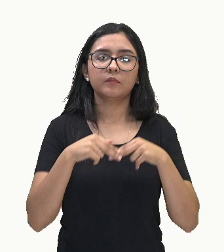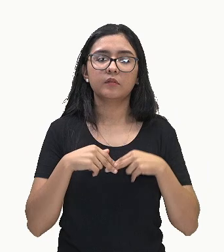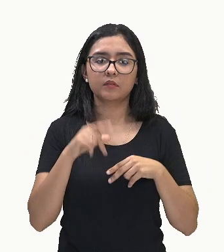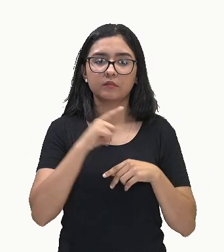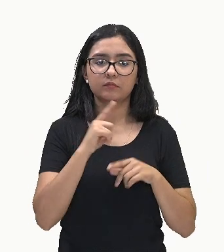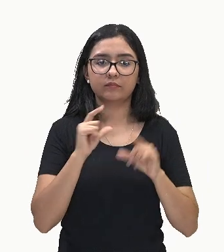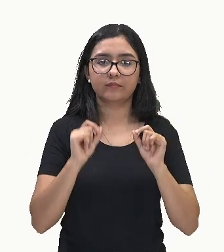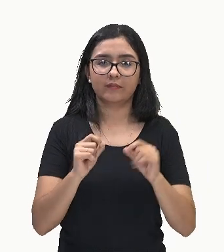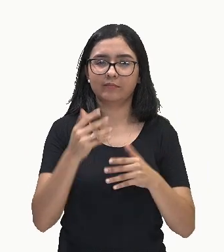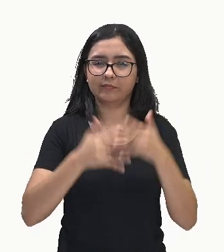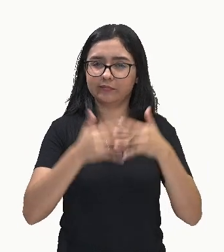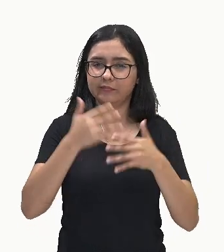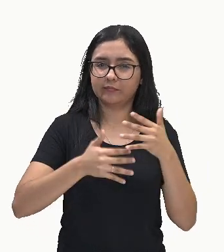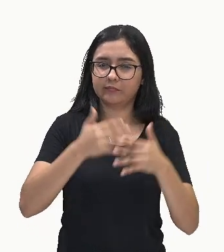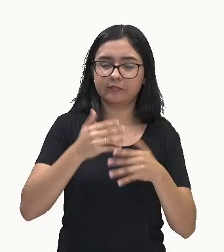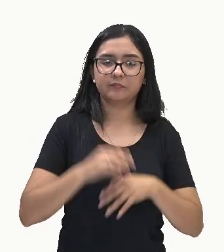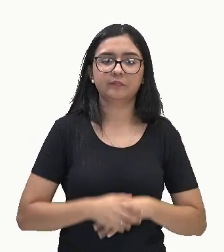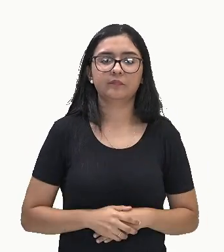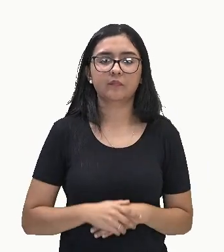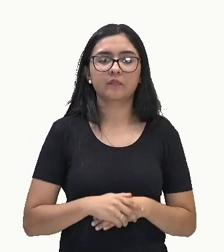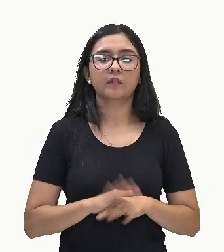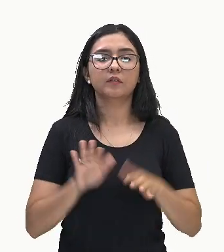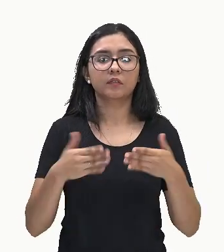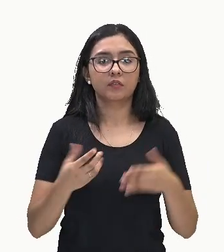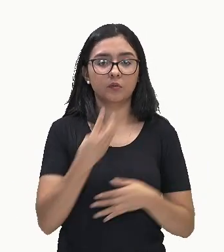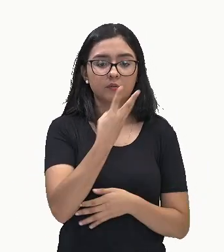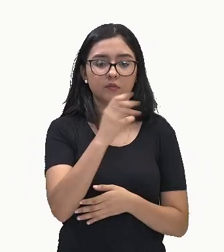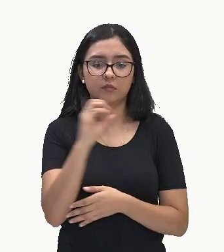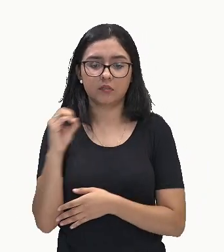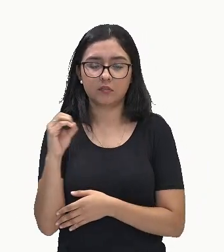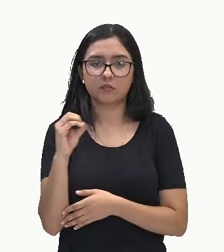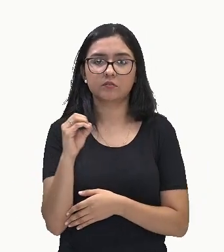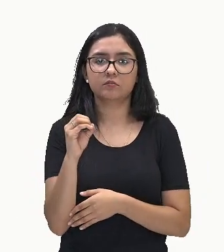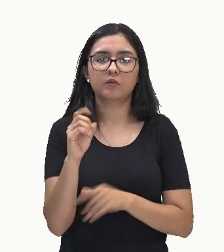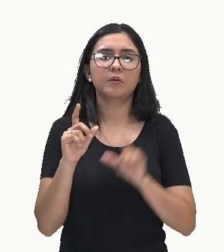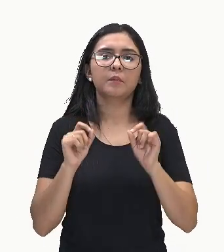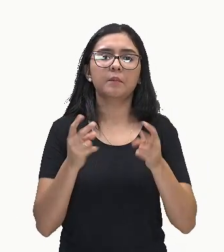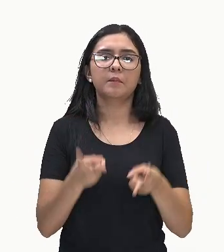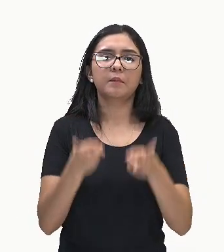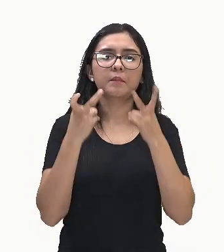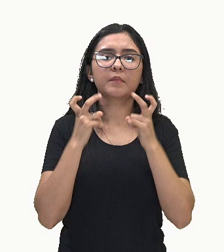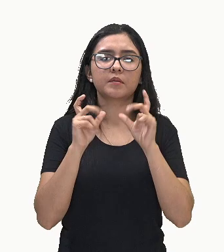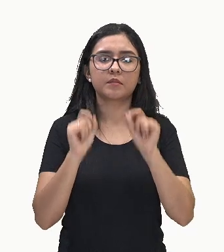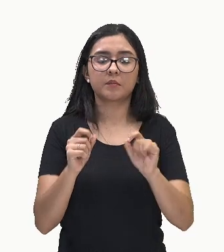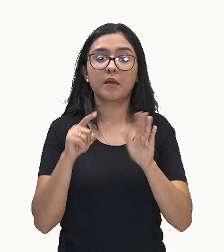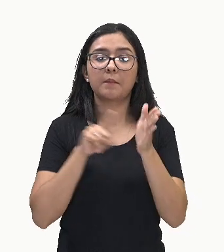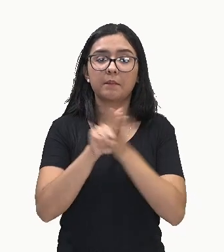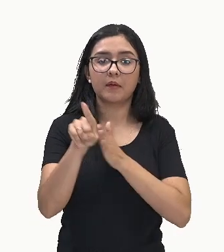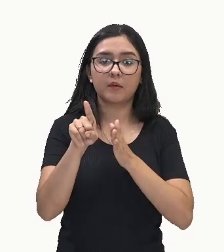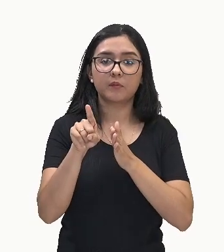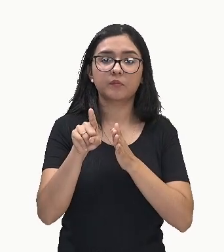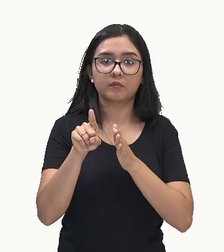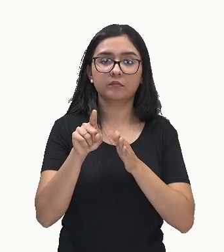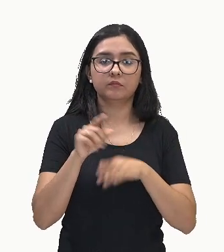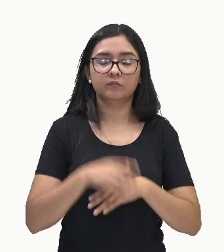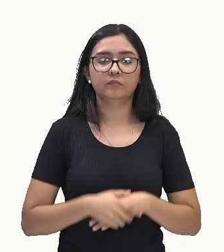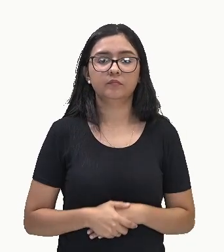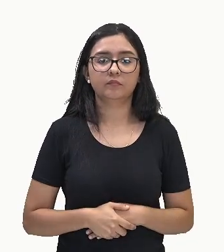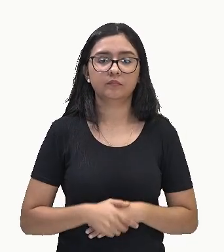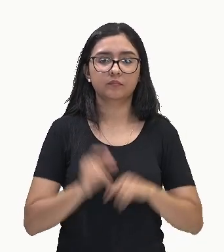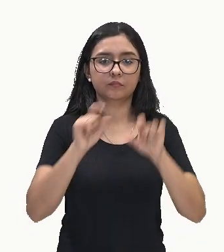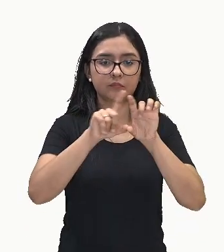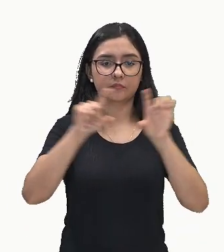aqui a gente coloca 300 aqui observem O que que a questão pede o que que o comando da questão